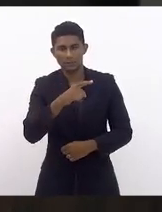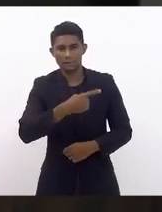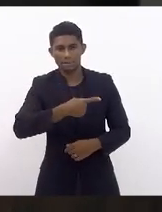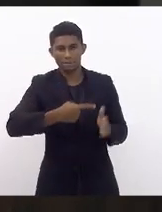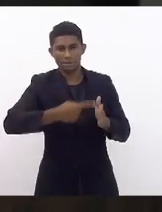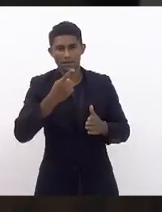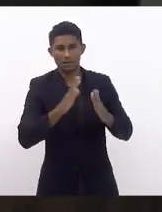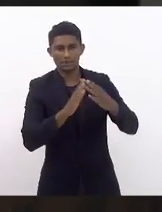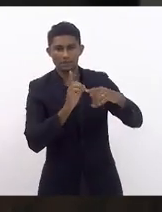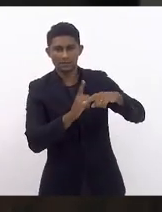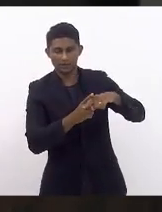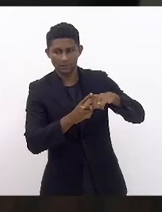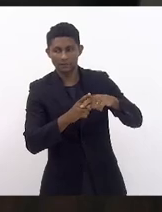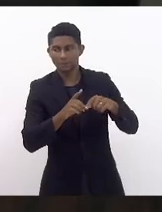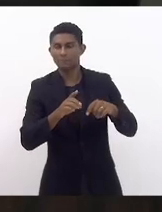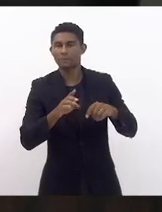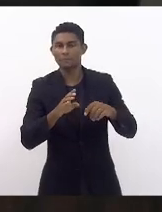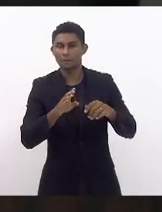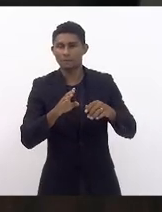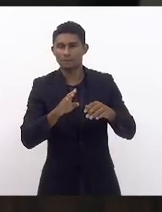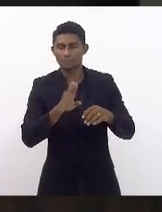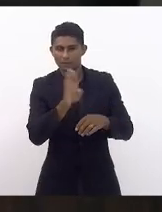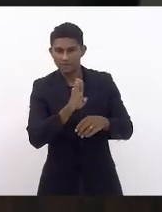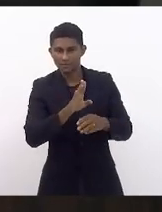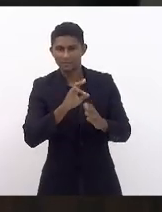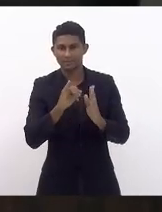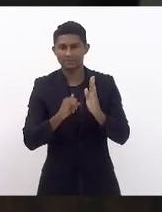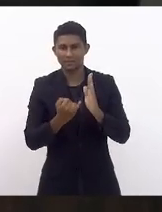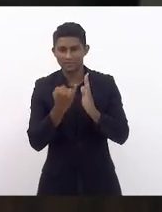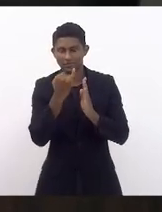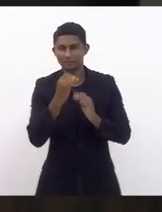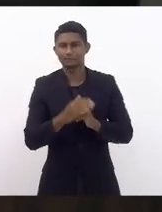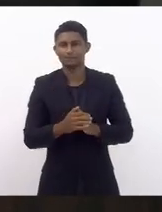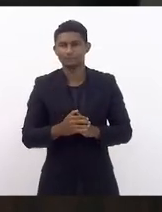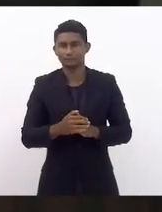Irajá. Pastor Isaac...